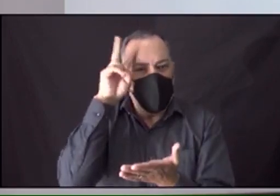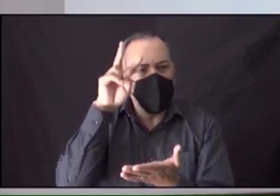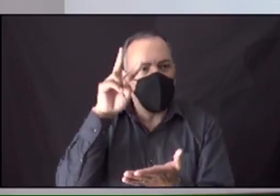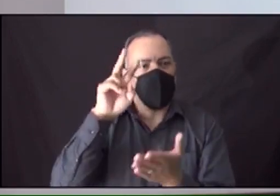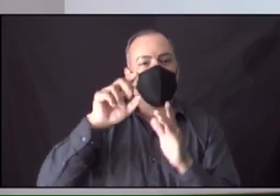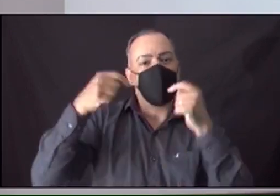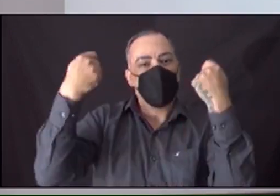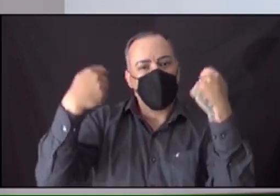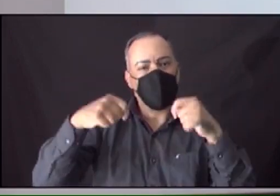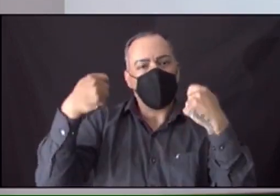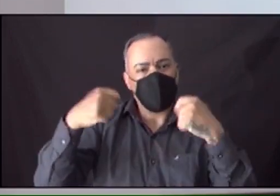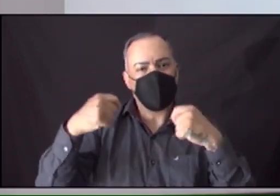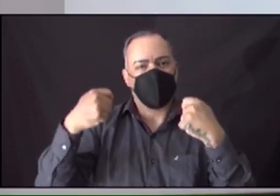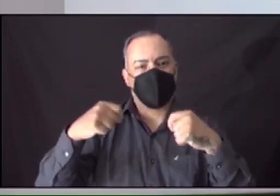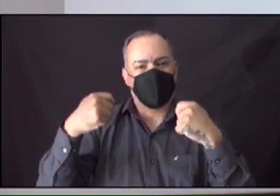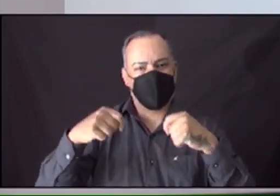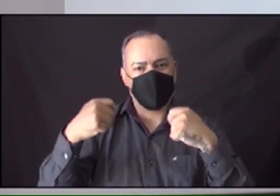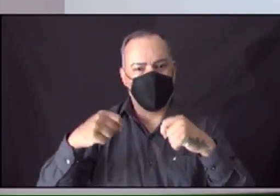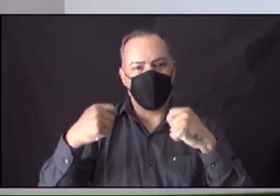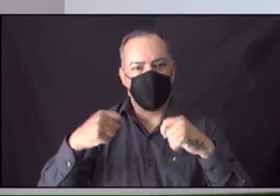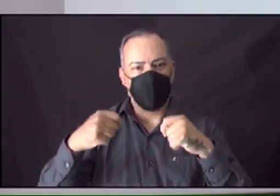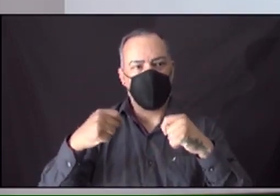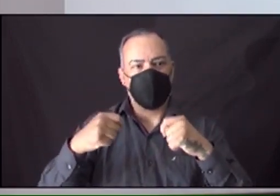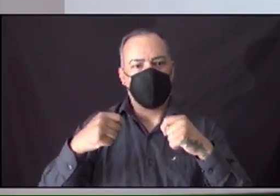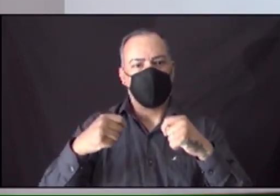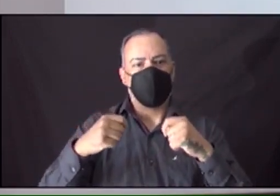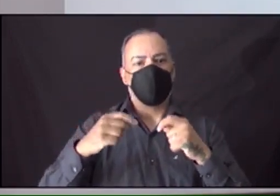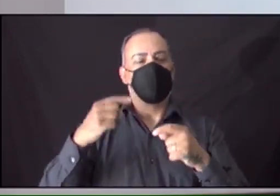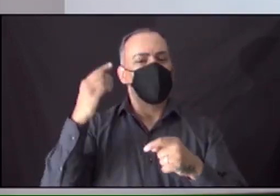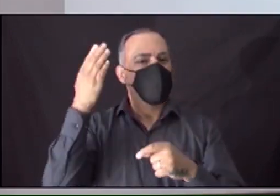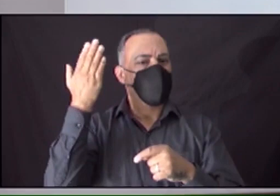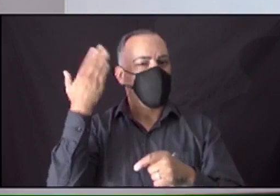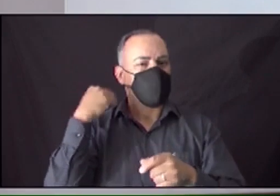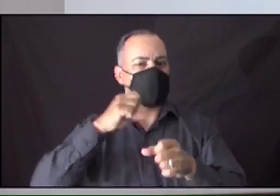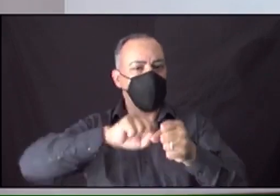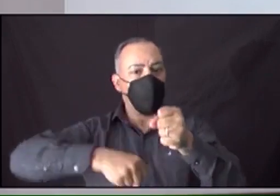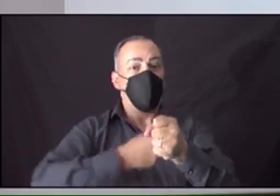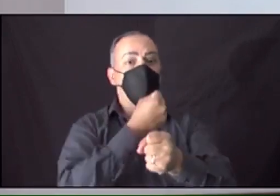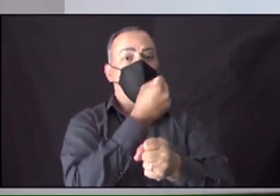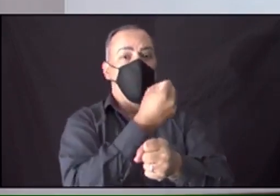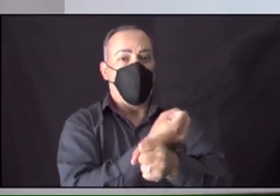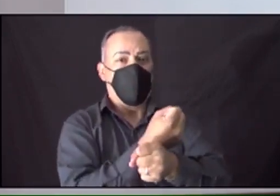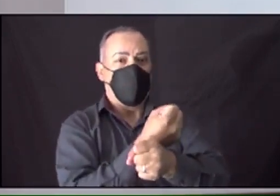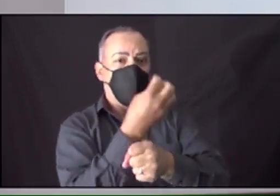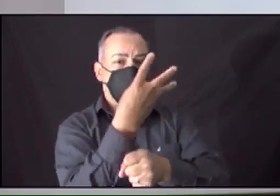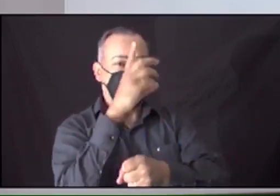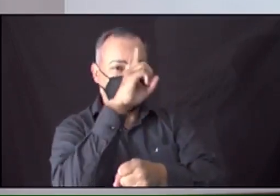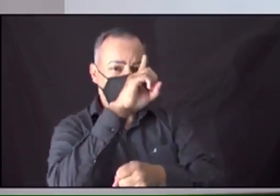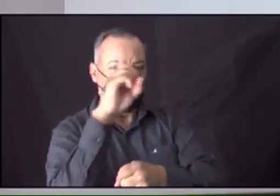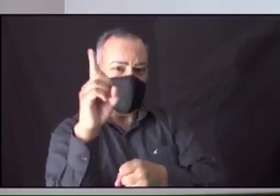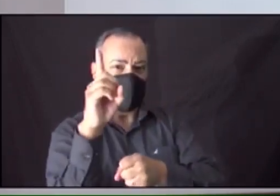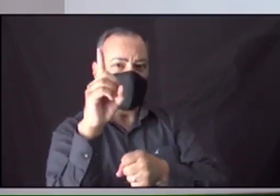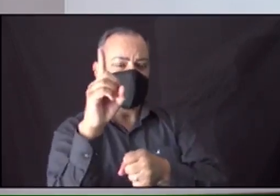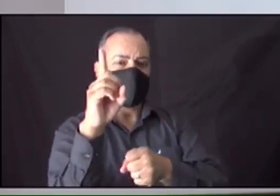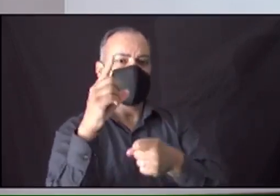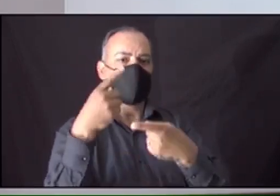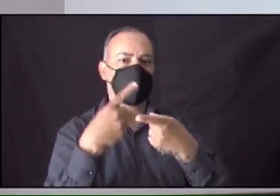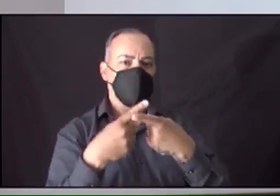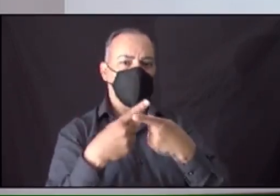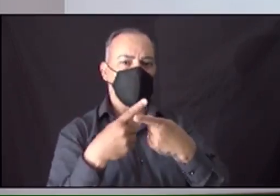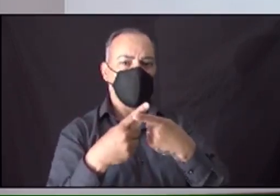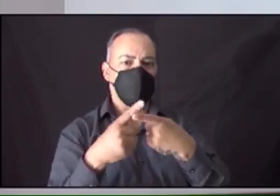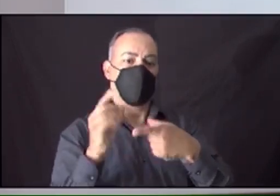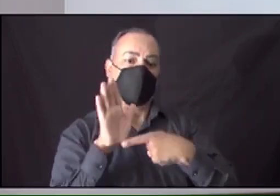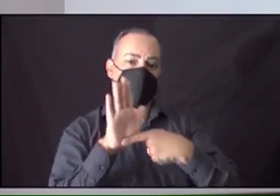precisava ter esse tempo para que nós pudéssemos dar continuidade de atendimento, para a nossa população não ficar